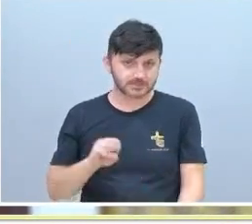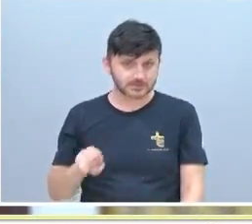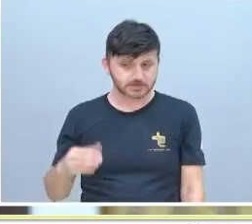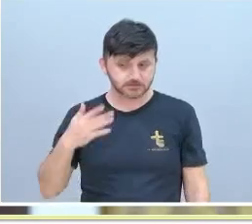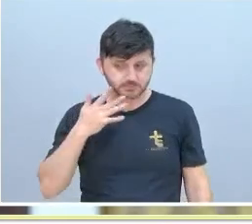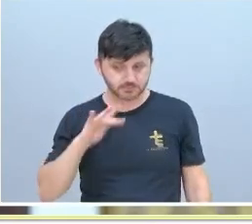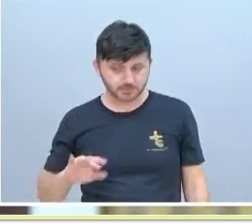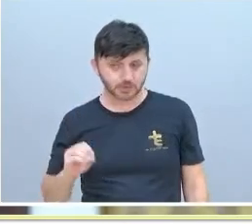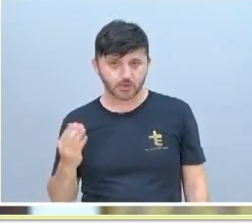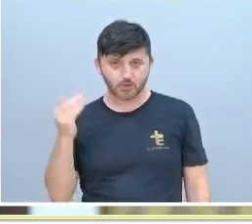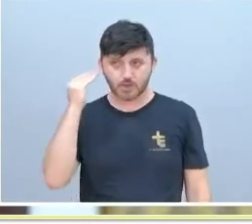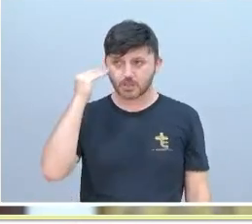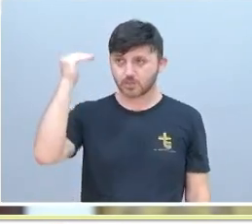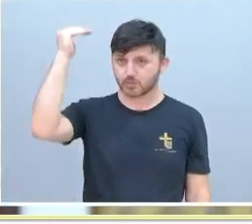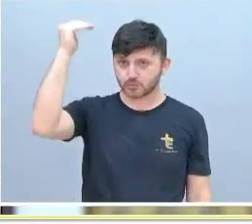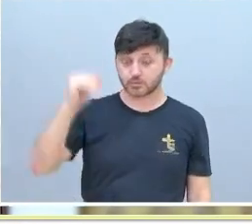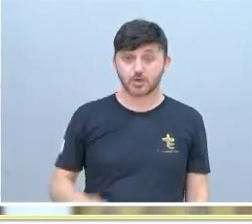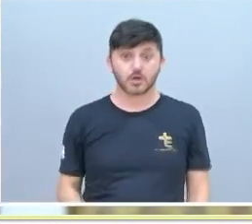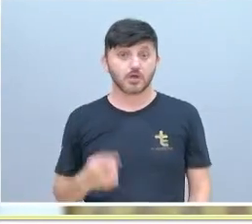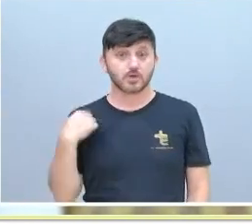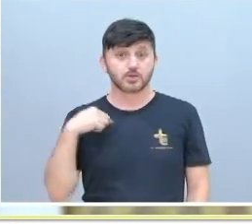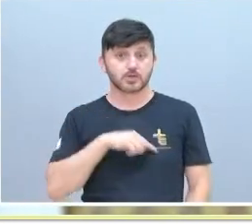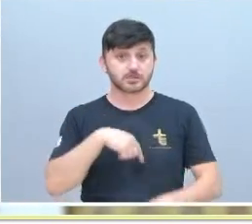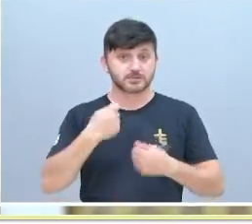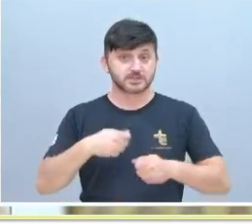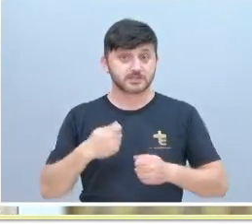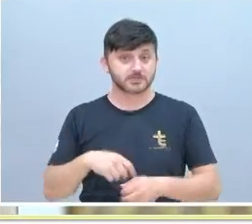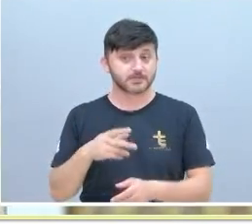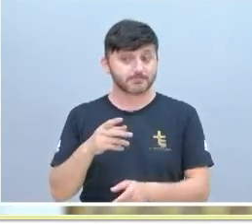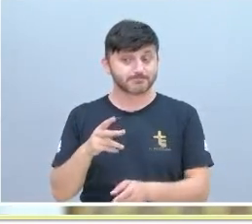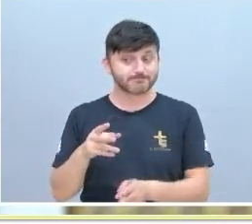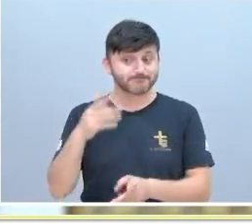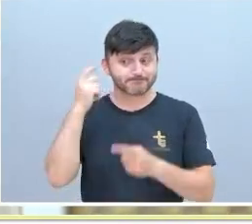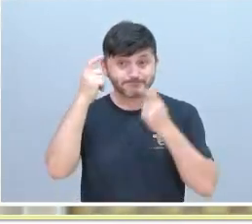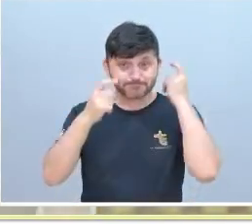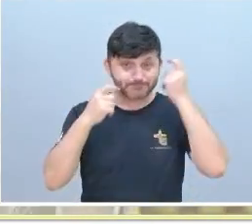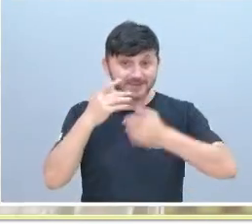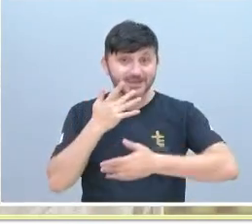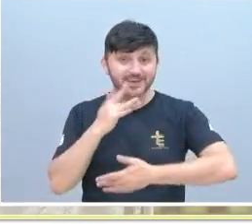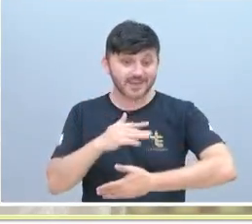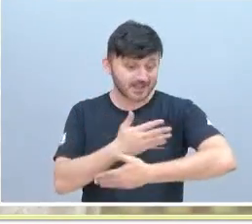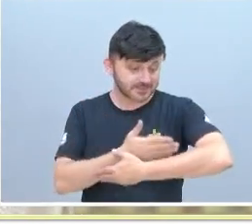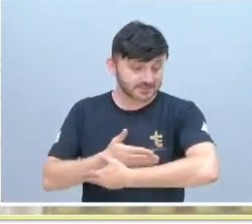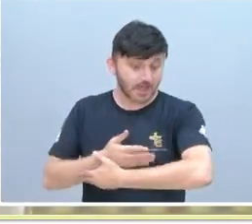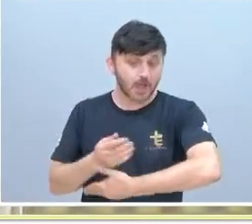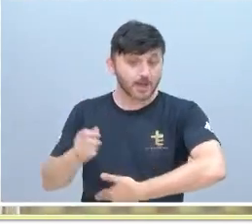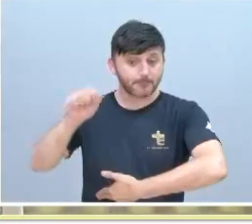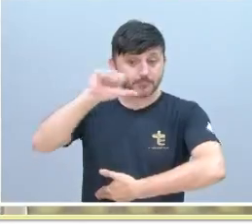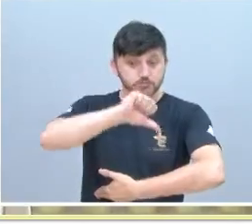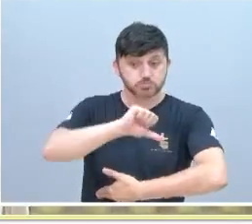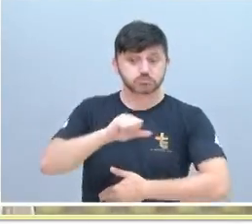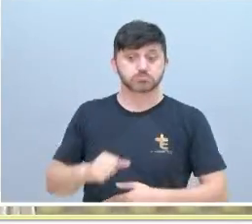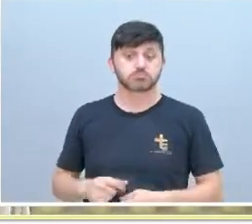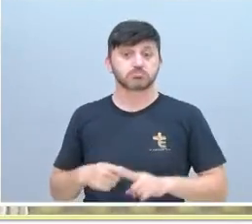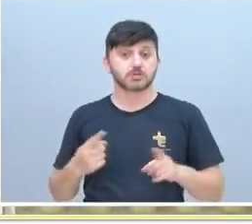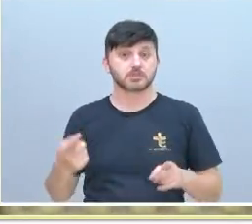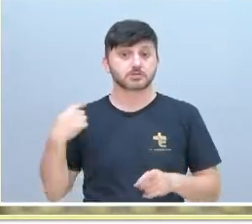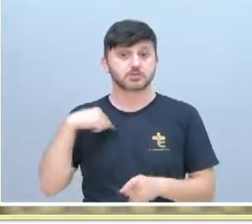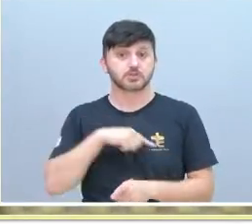Nós devíamos nos preocupar para as crianças sejam batizadas, mas entendendo se o batismo é a porta de